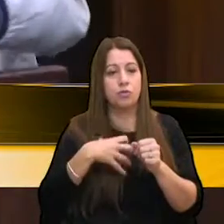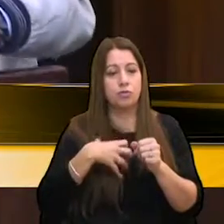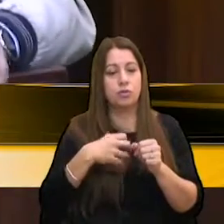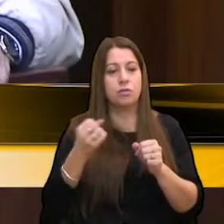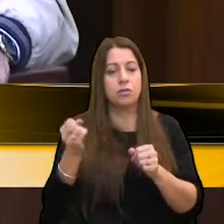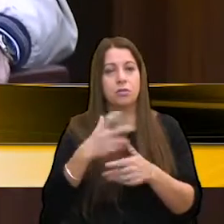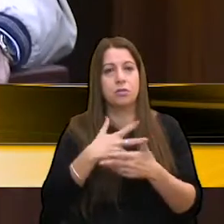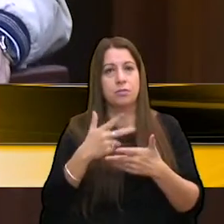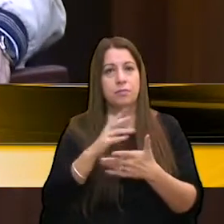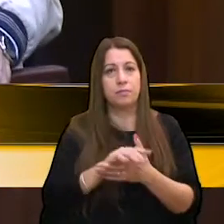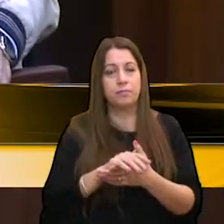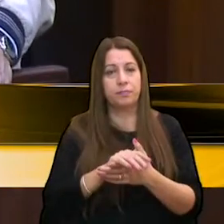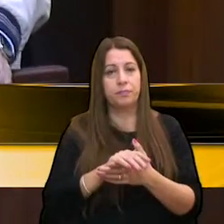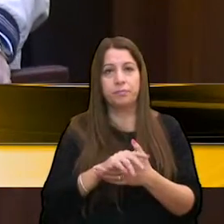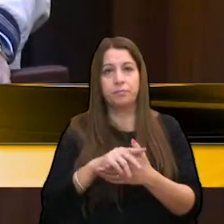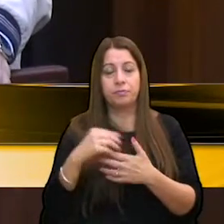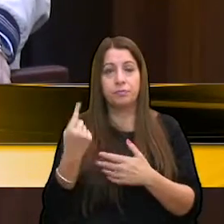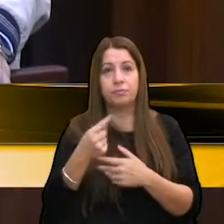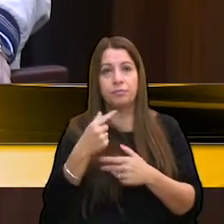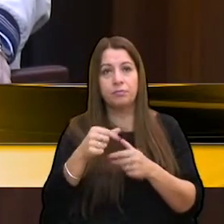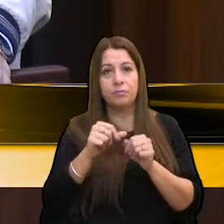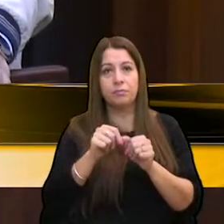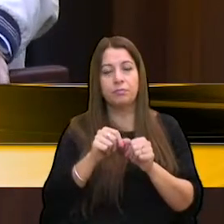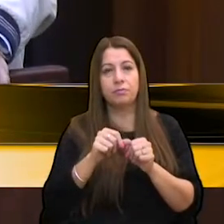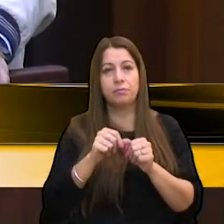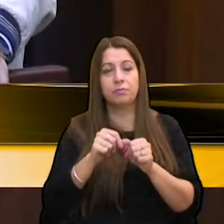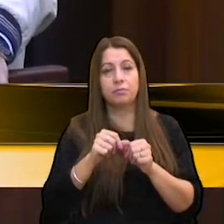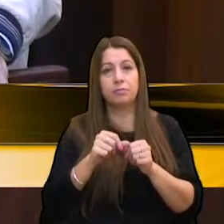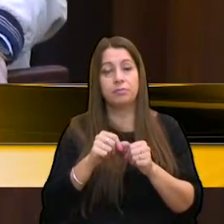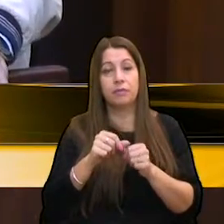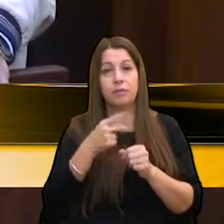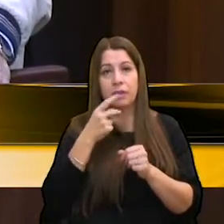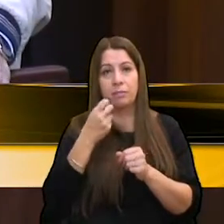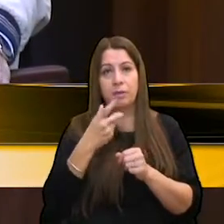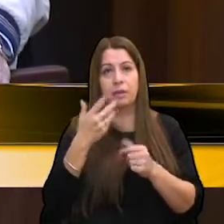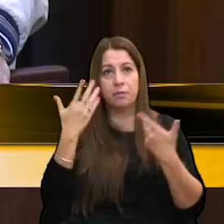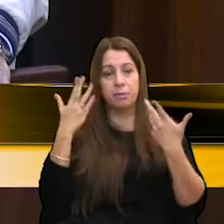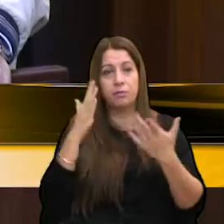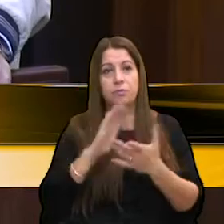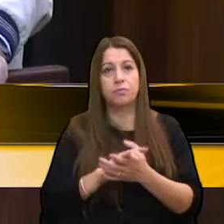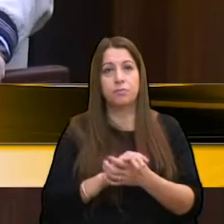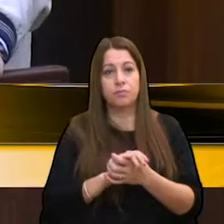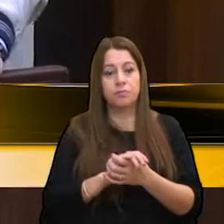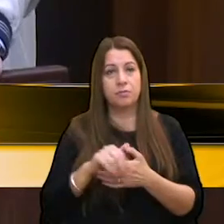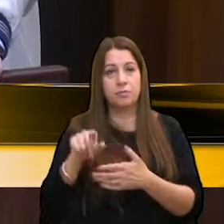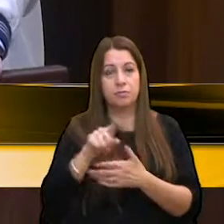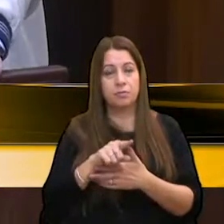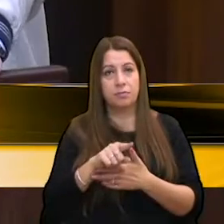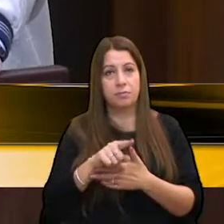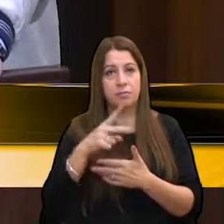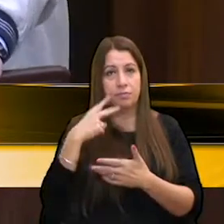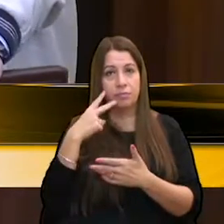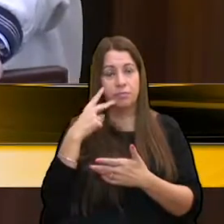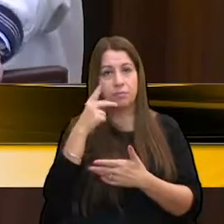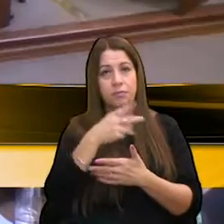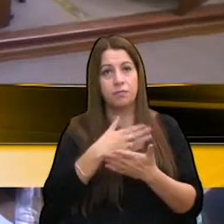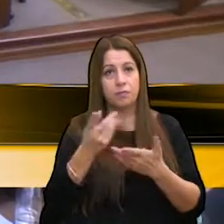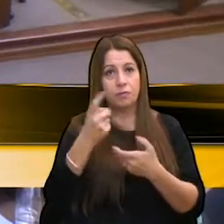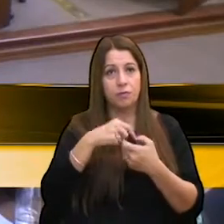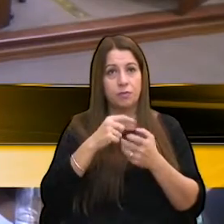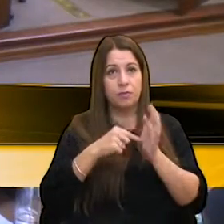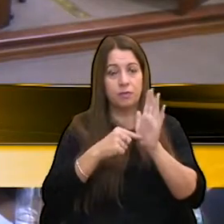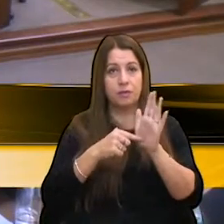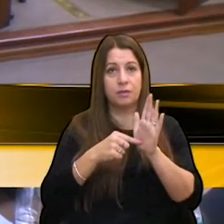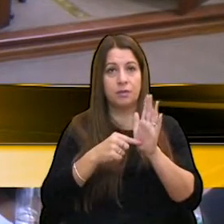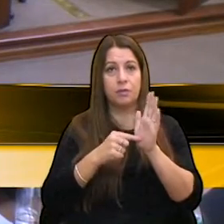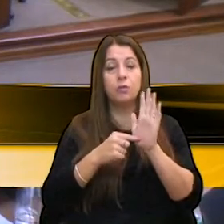suas inovações, que nós estaremos aqui para elogiar e aplaudir. Seu aparte, vereadora Ediló, o senhor me permitir, já que o telão voltou a funcionar, eu